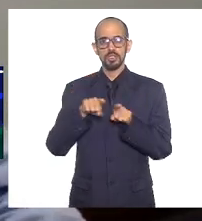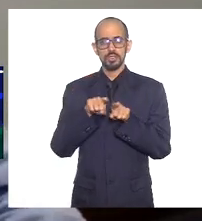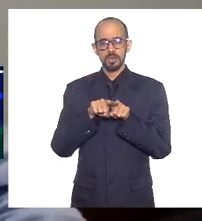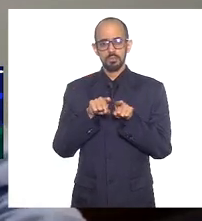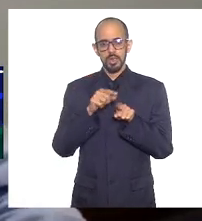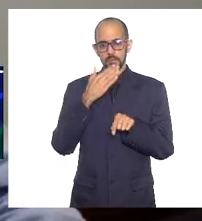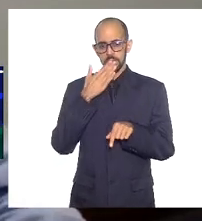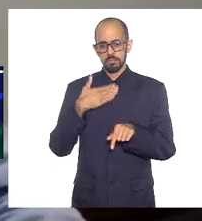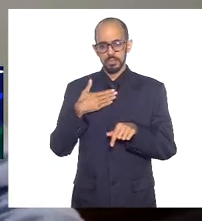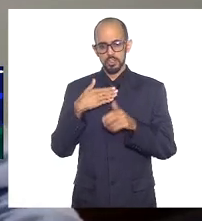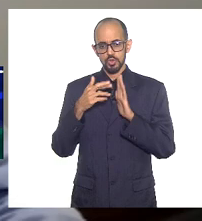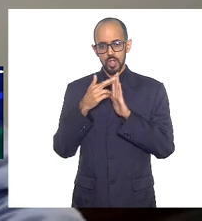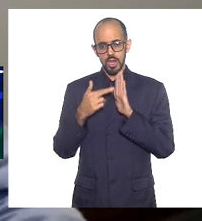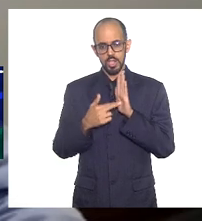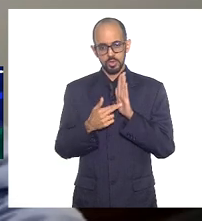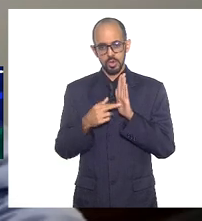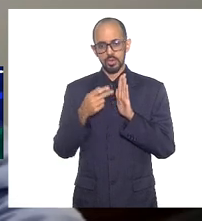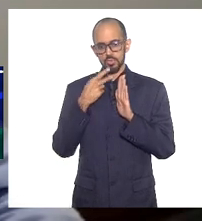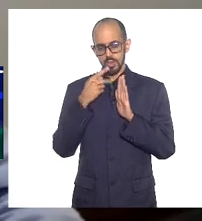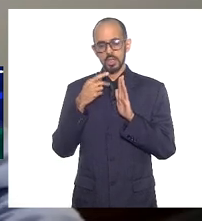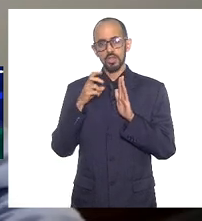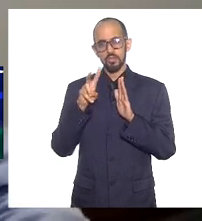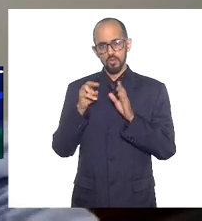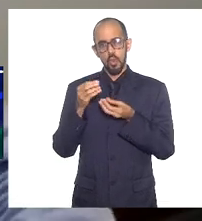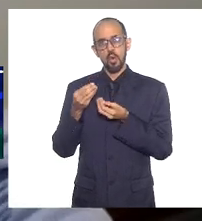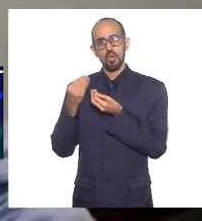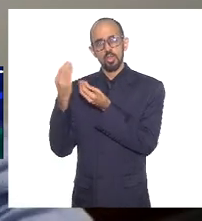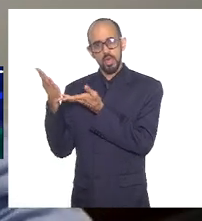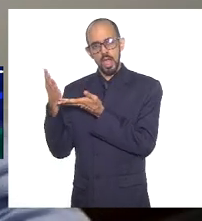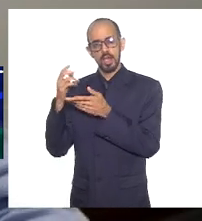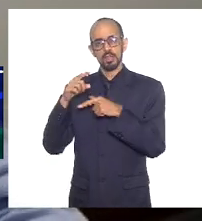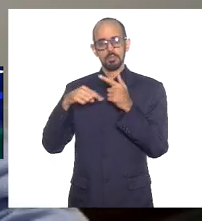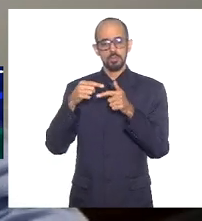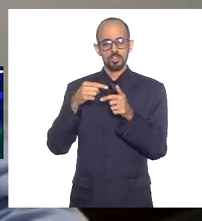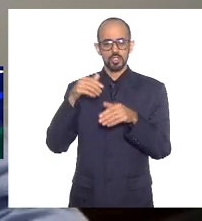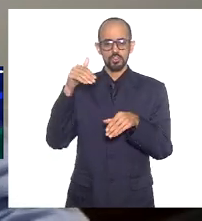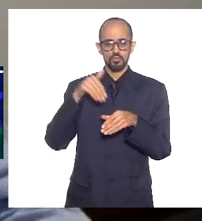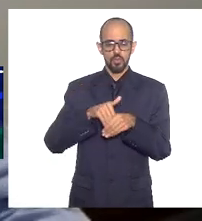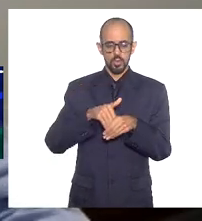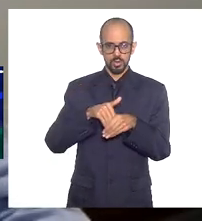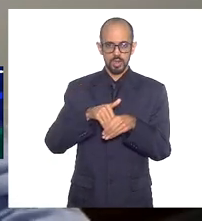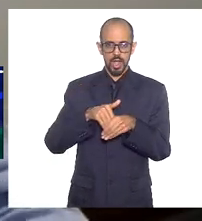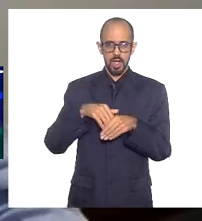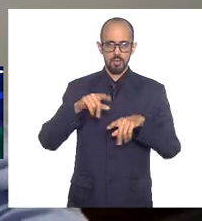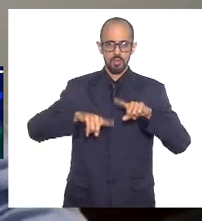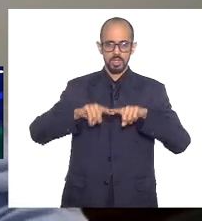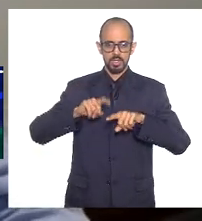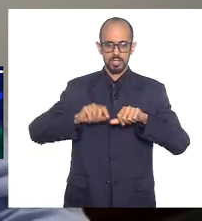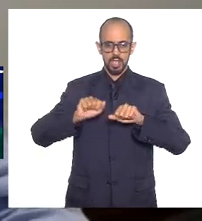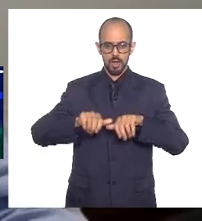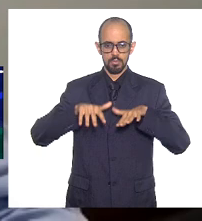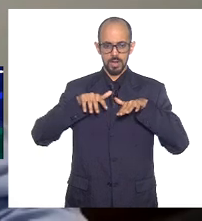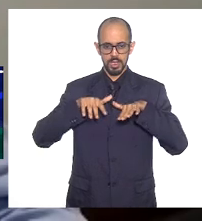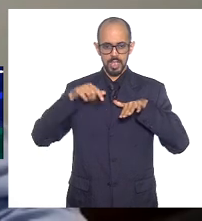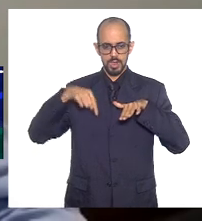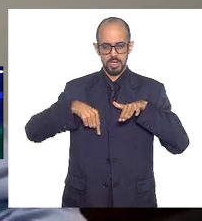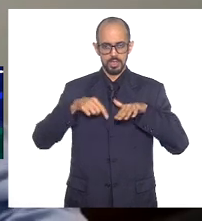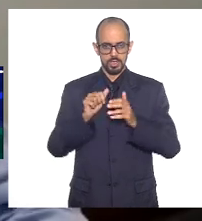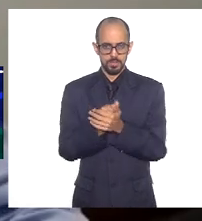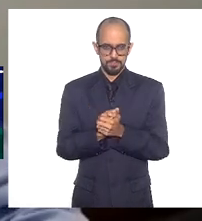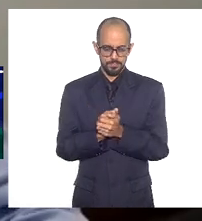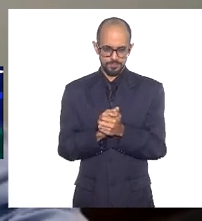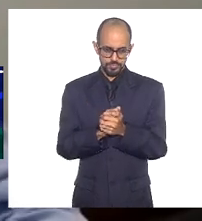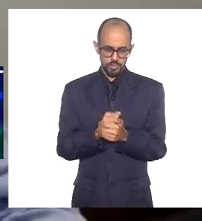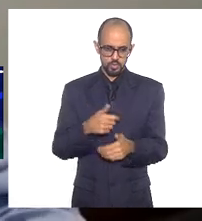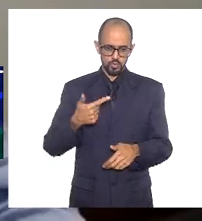que colocaria à disposição assim que a Assembleia tivesse feito a votação do material em plenário segundo a CPI que vossa excelência vem